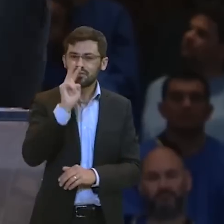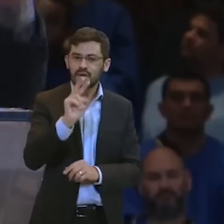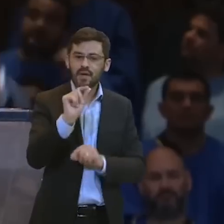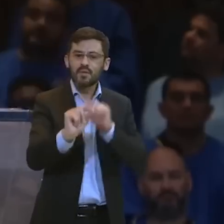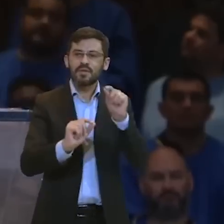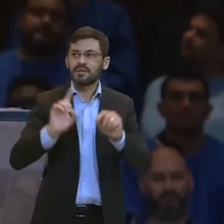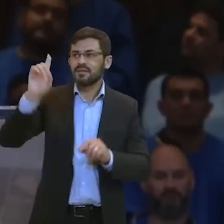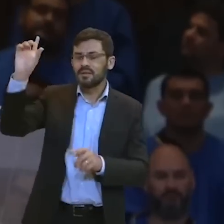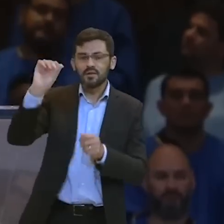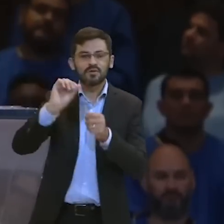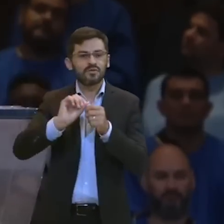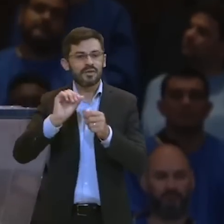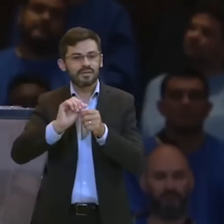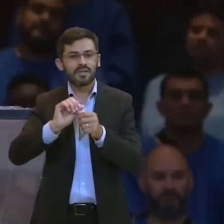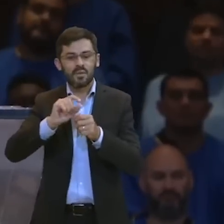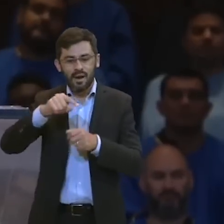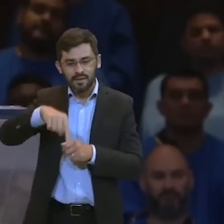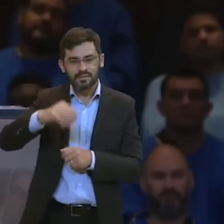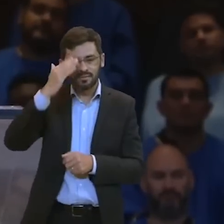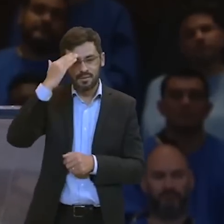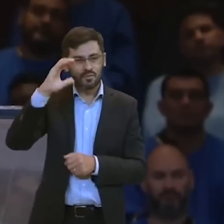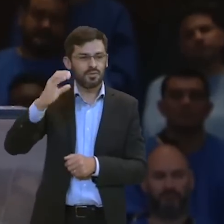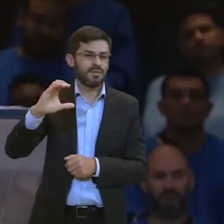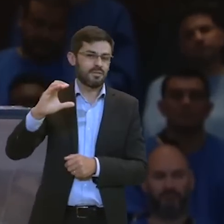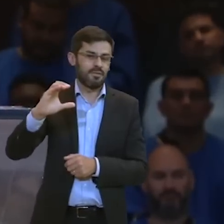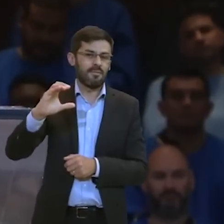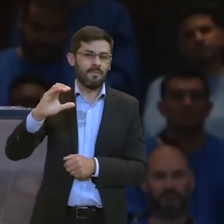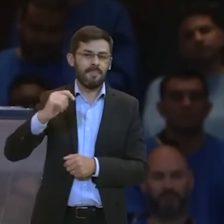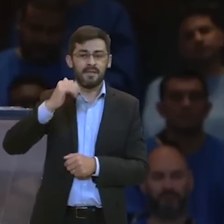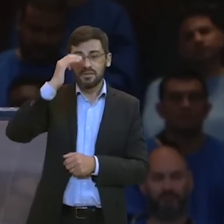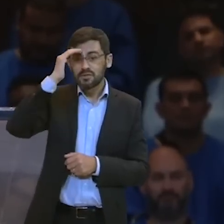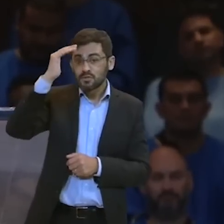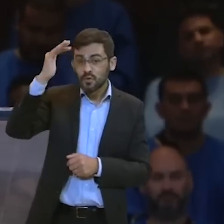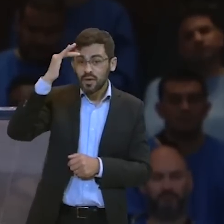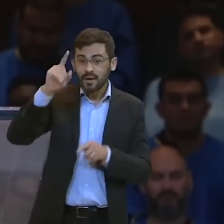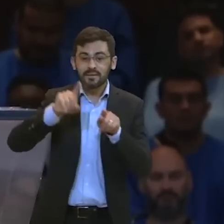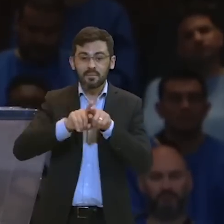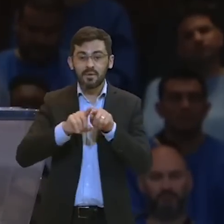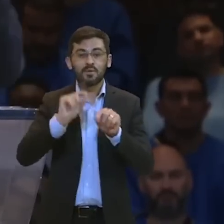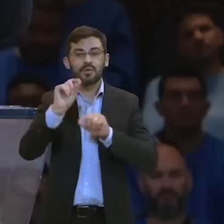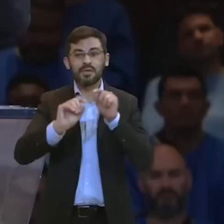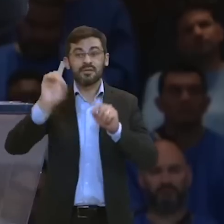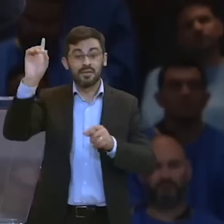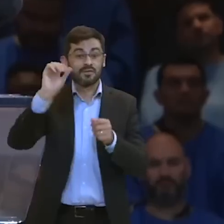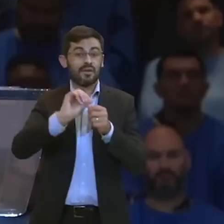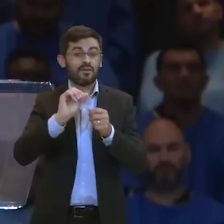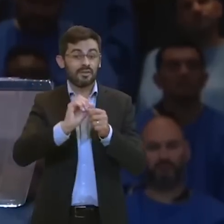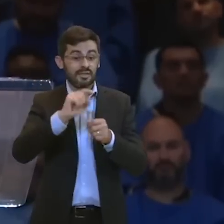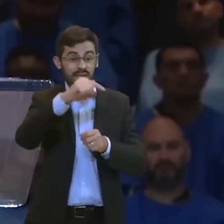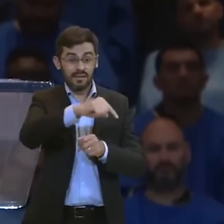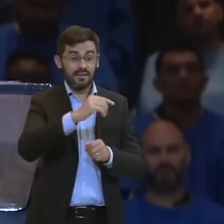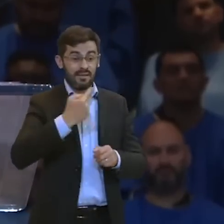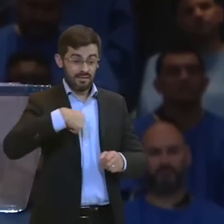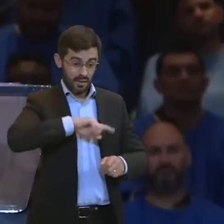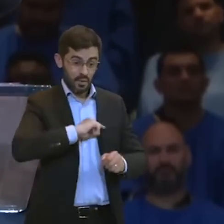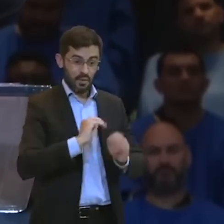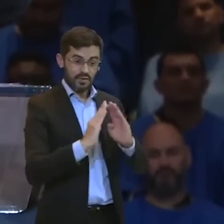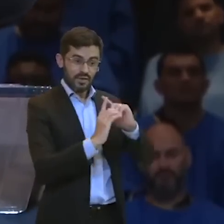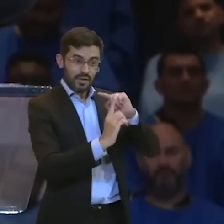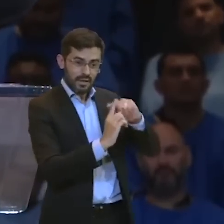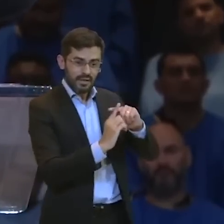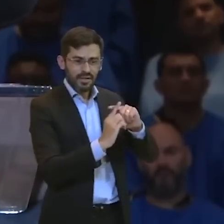Deus está fazendo no meio de vocês e sonhar o que Deus vai fazer na nossa meia água, lá